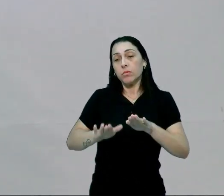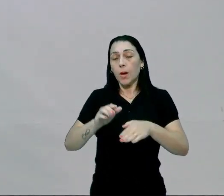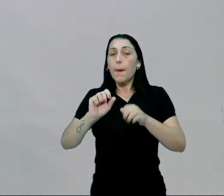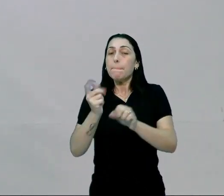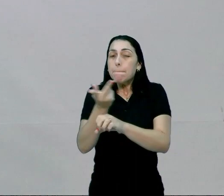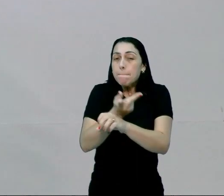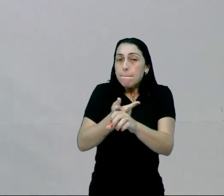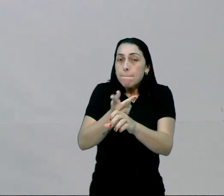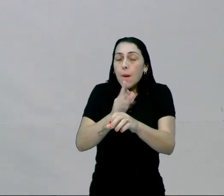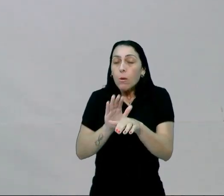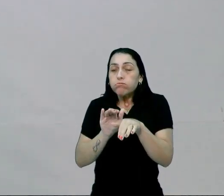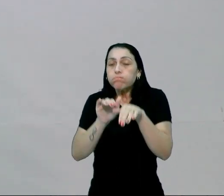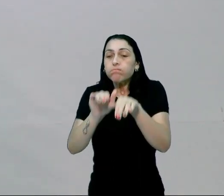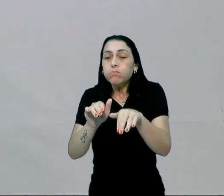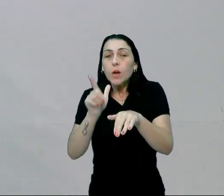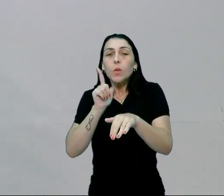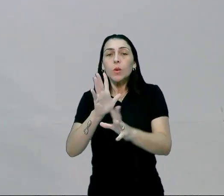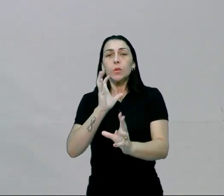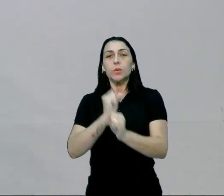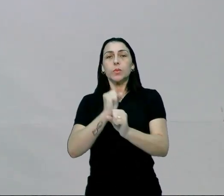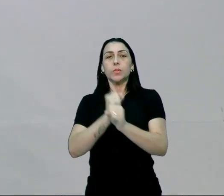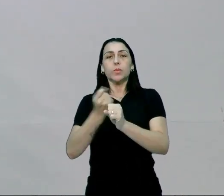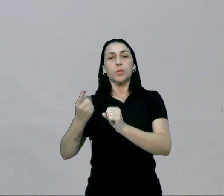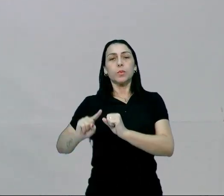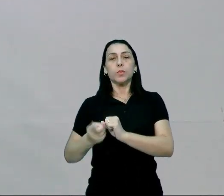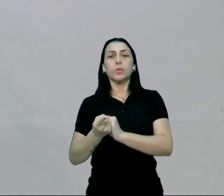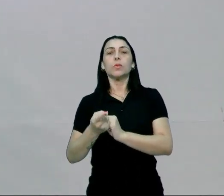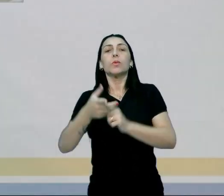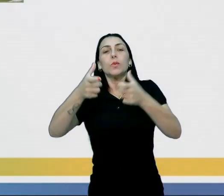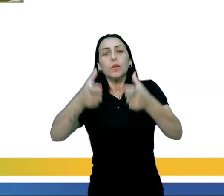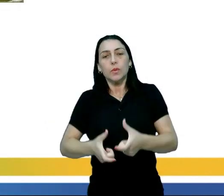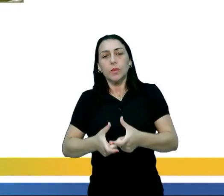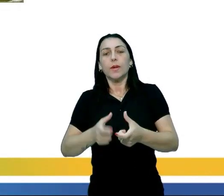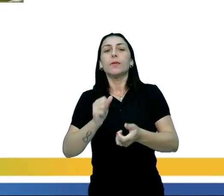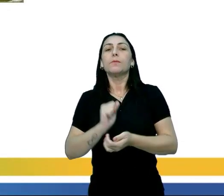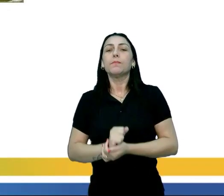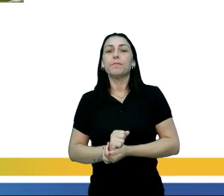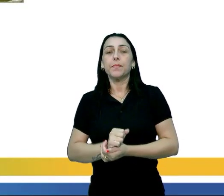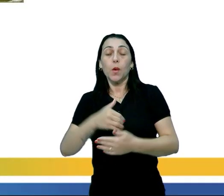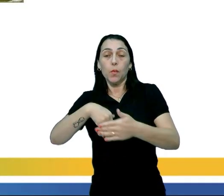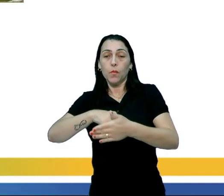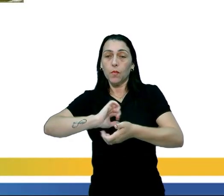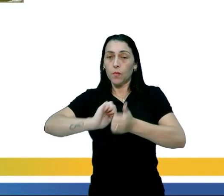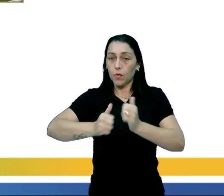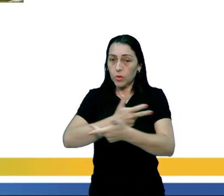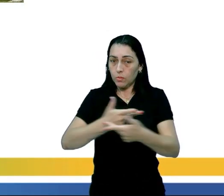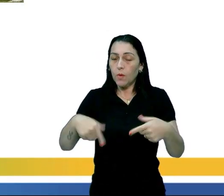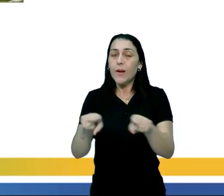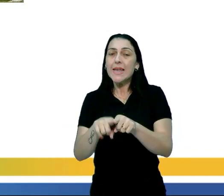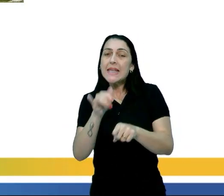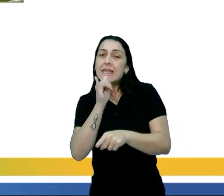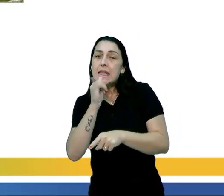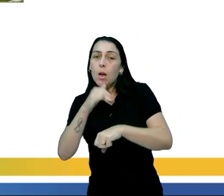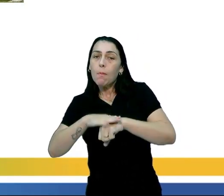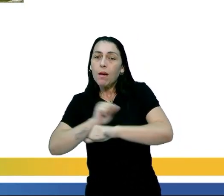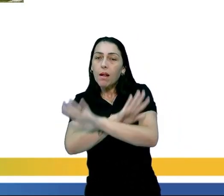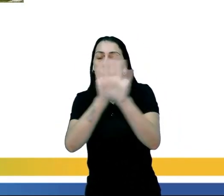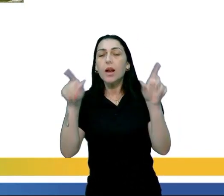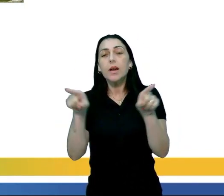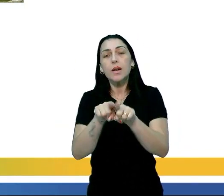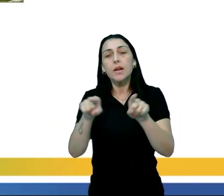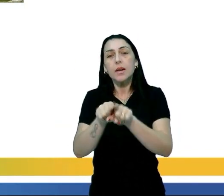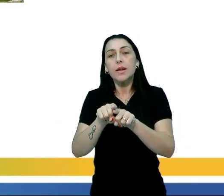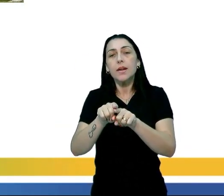você busca invadir para pontuar no campo adversário. O futebol é um dos exemplos mais claros. Tem